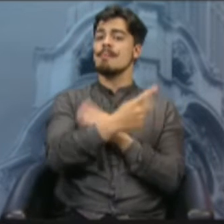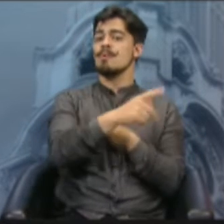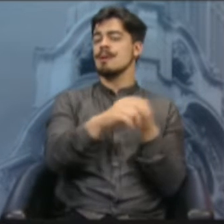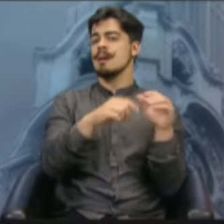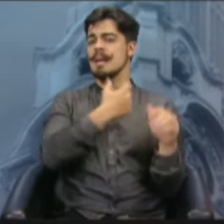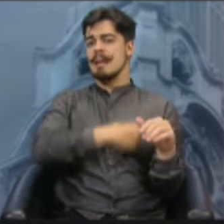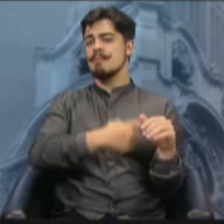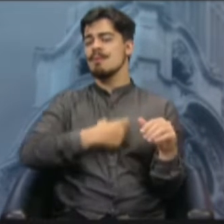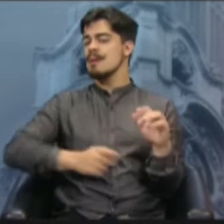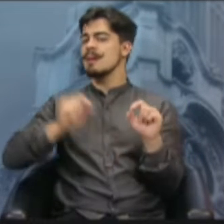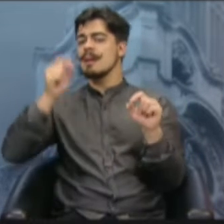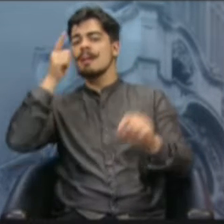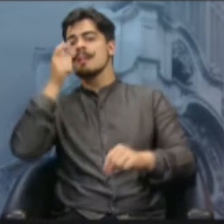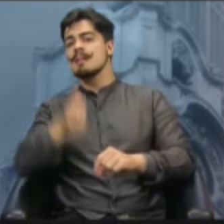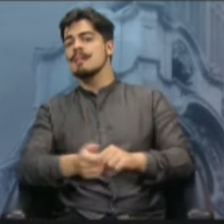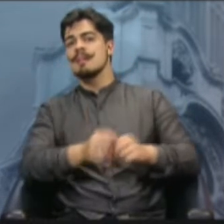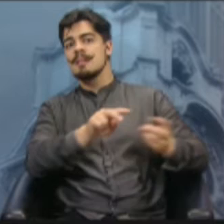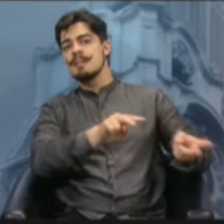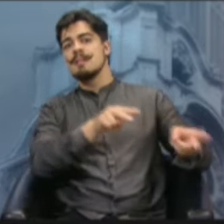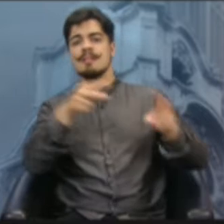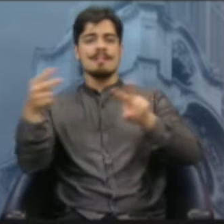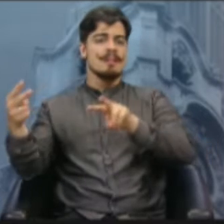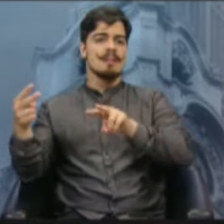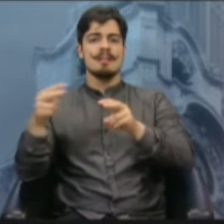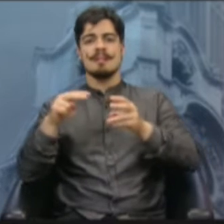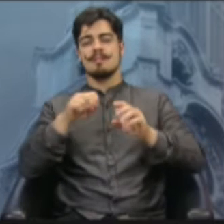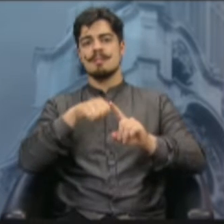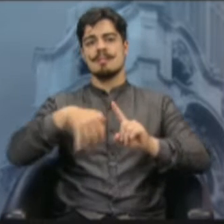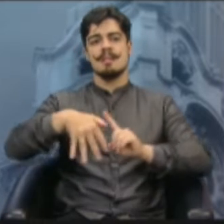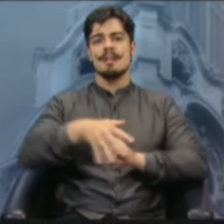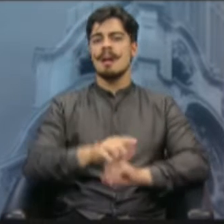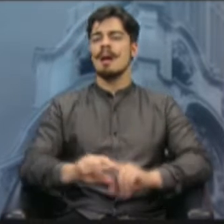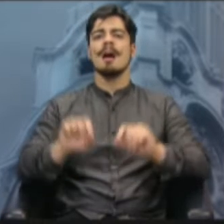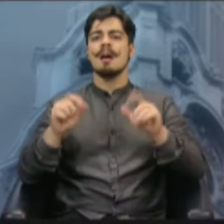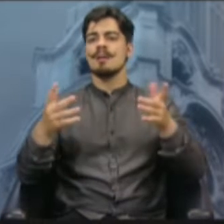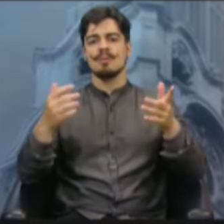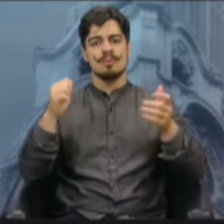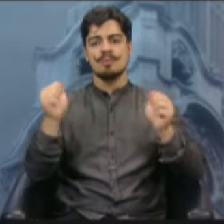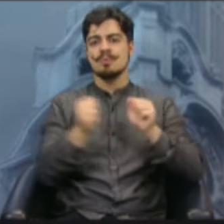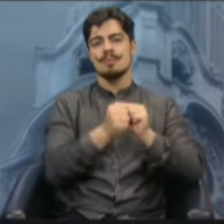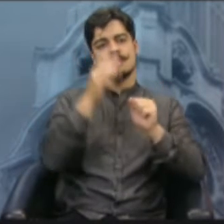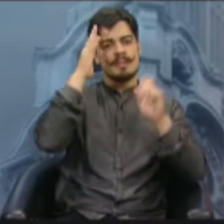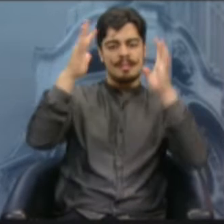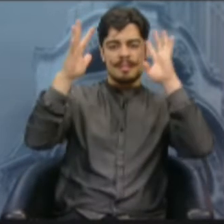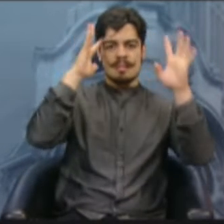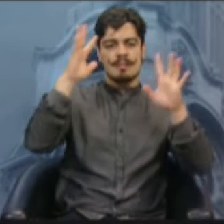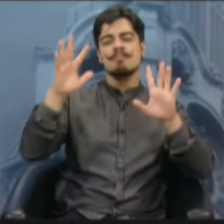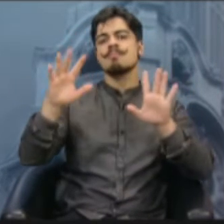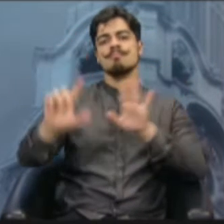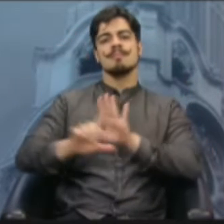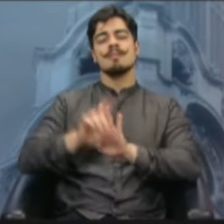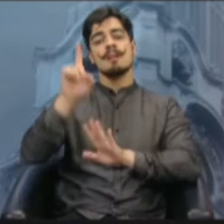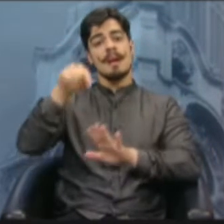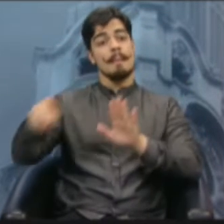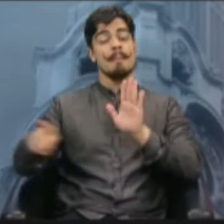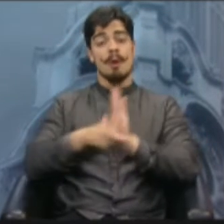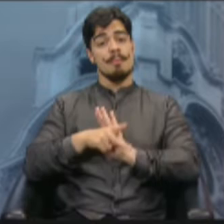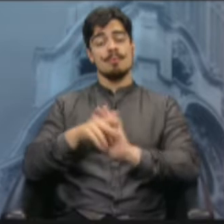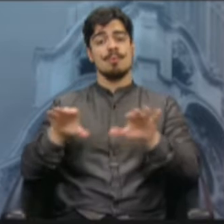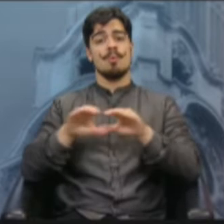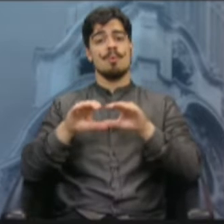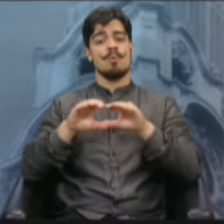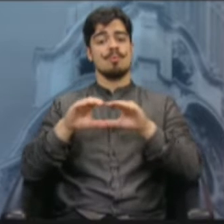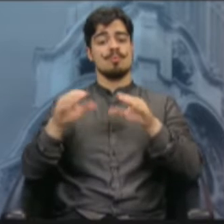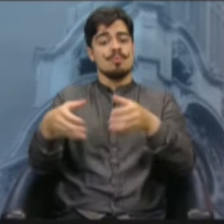A transferência da propriedade do antigo estádio gremista com a eventual e consequente demolição é uma agenda exclusiva do clube,